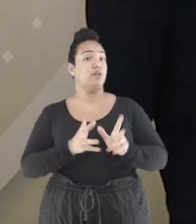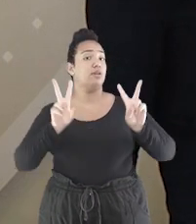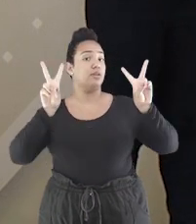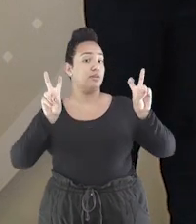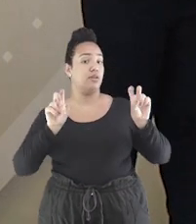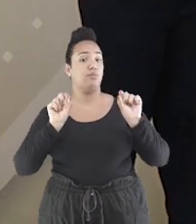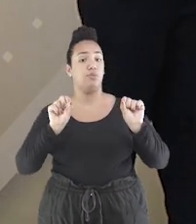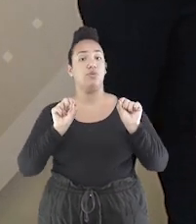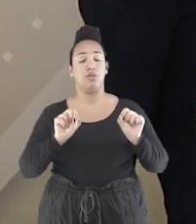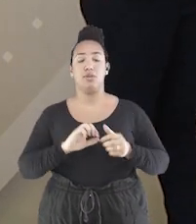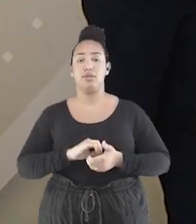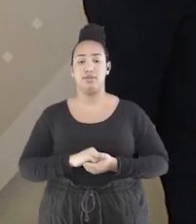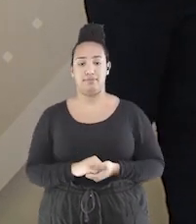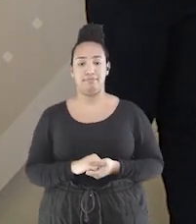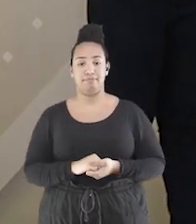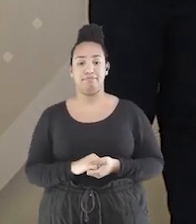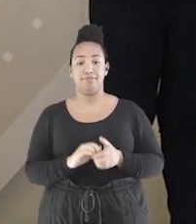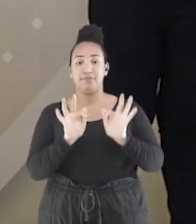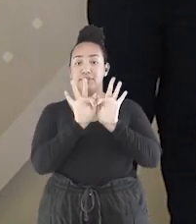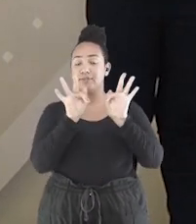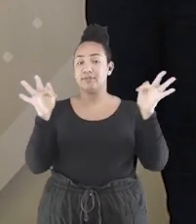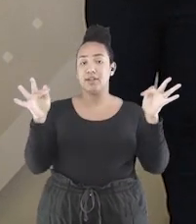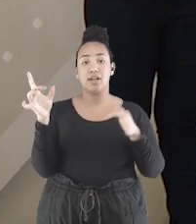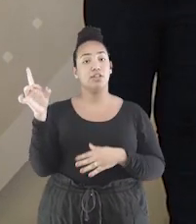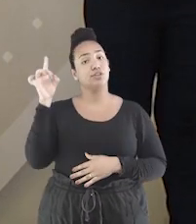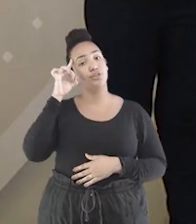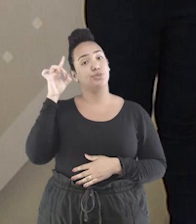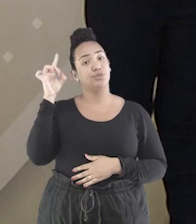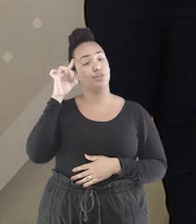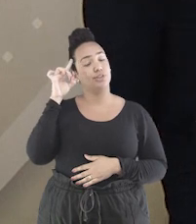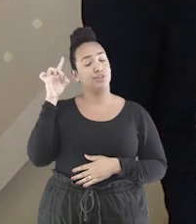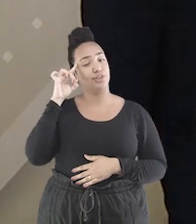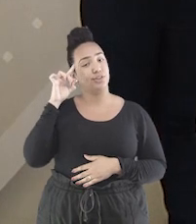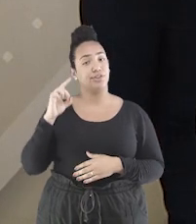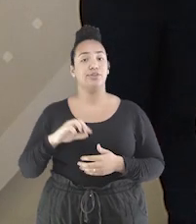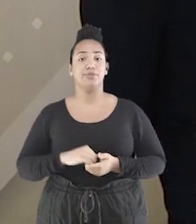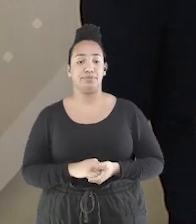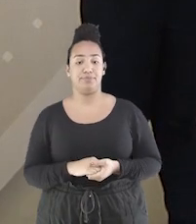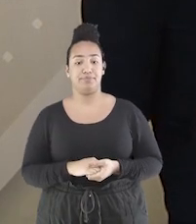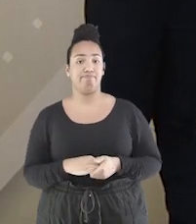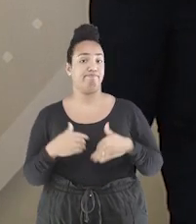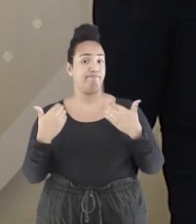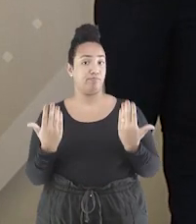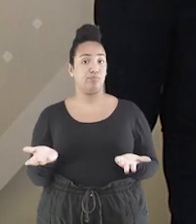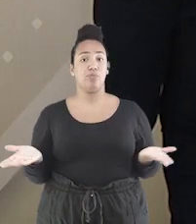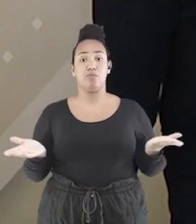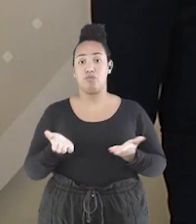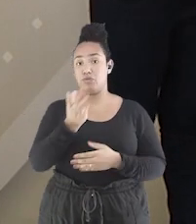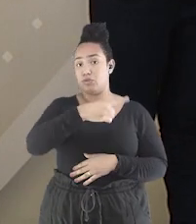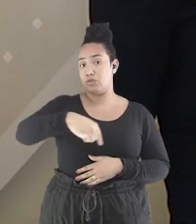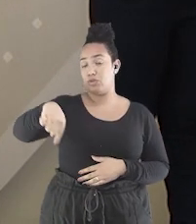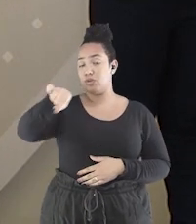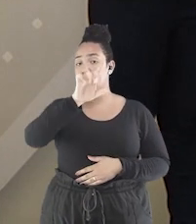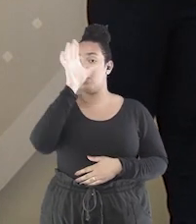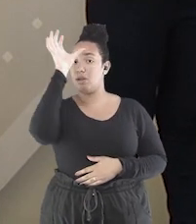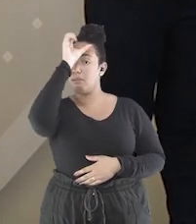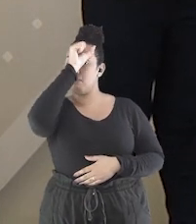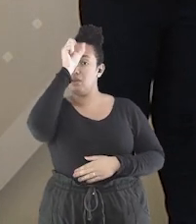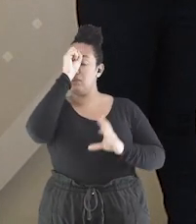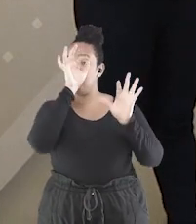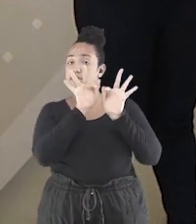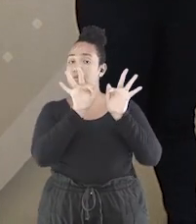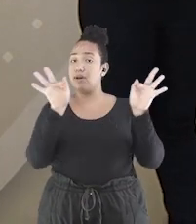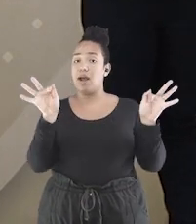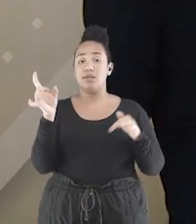Ao Pé da Letra, expressões do nosso dia a dia. Hoje iremos aprender melhor sobre expressões que usamos